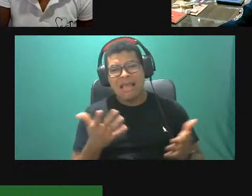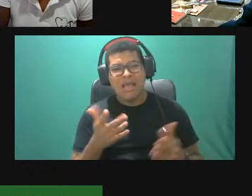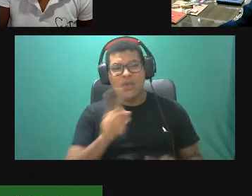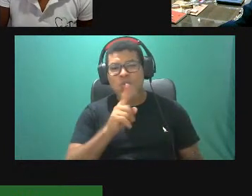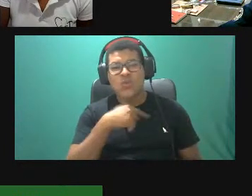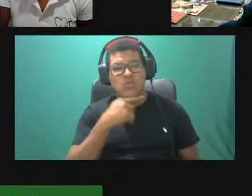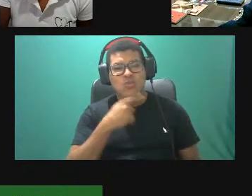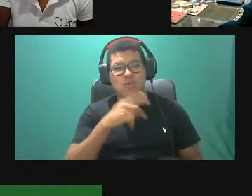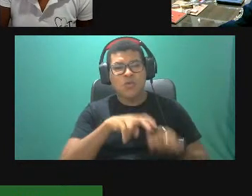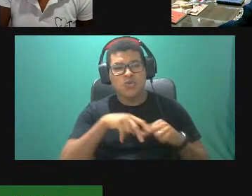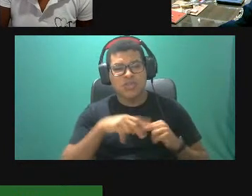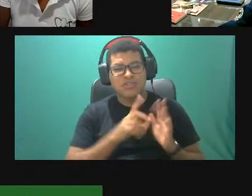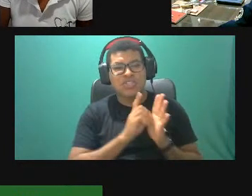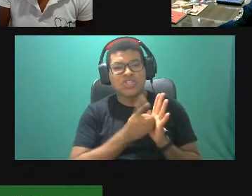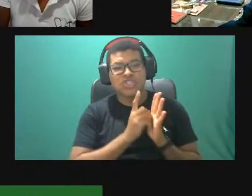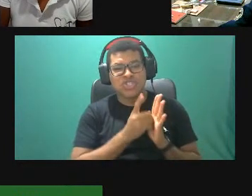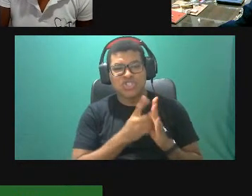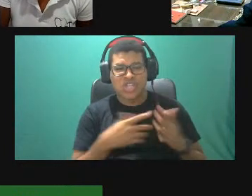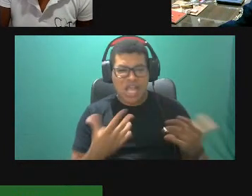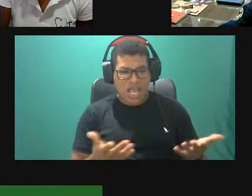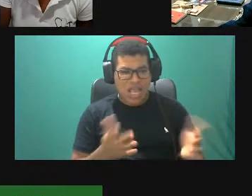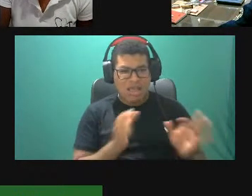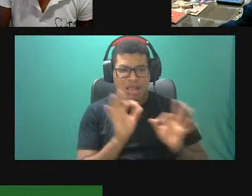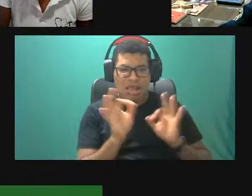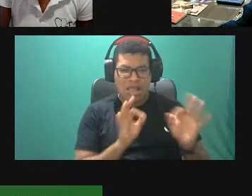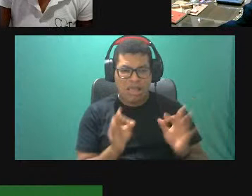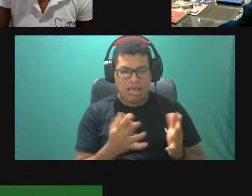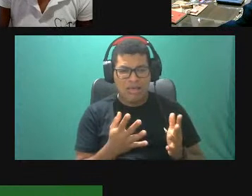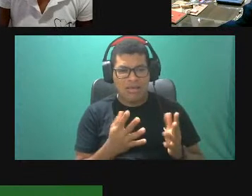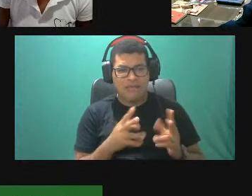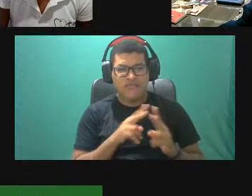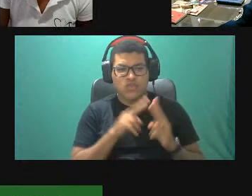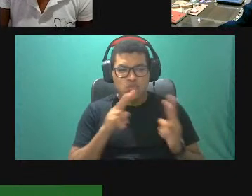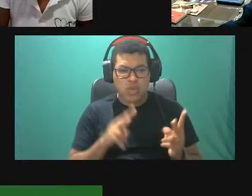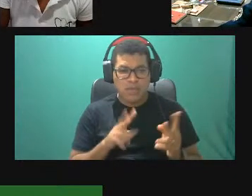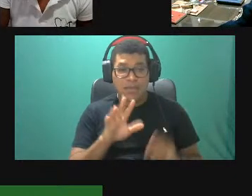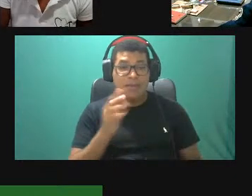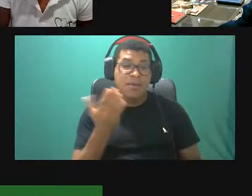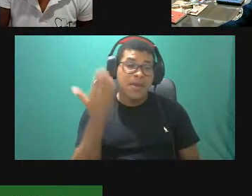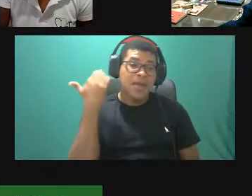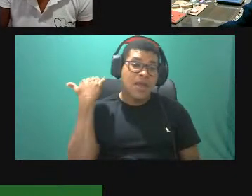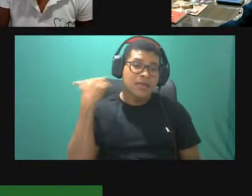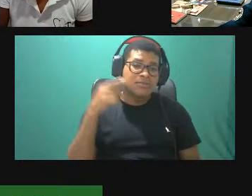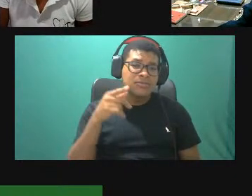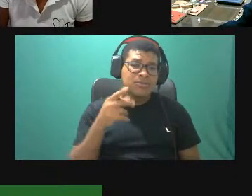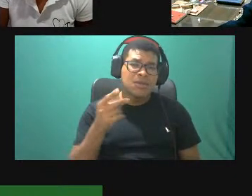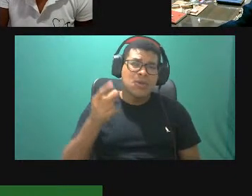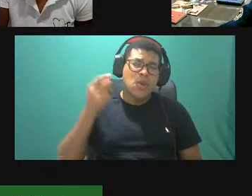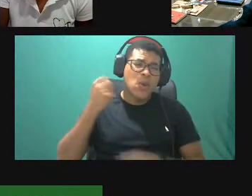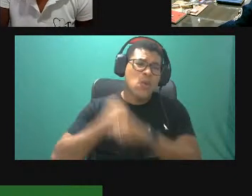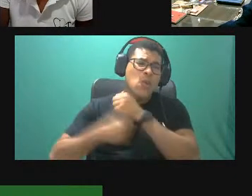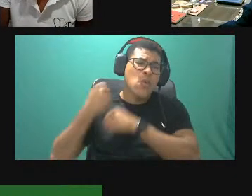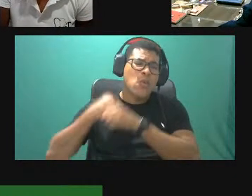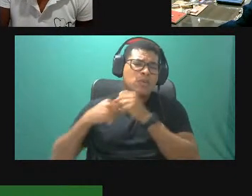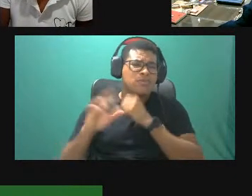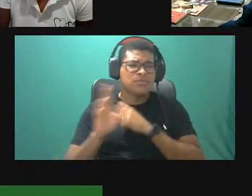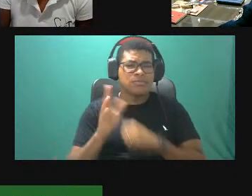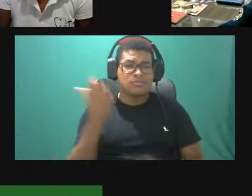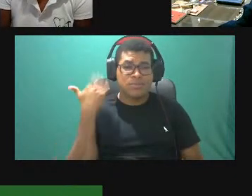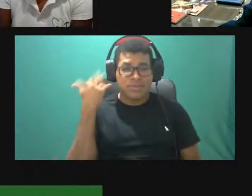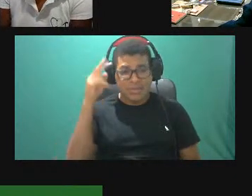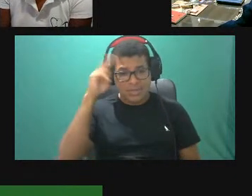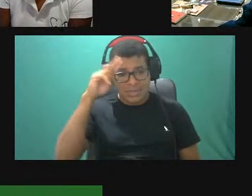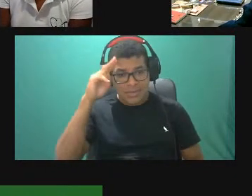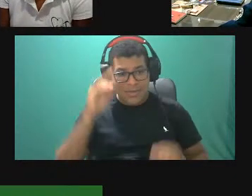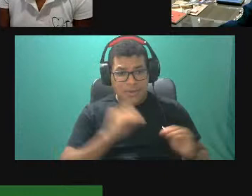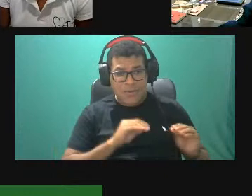é digital, né? Se eu fosse voltar um tempo atrás, né, não precisa ir muito distante, não, né? Logo que você estava naquela